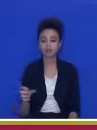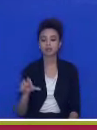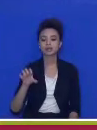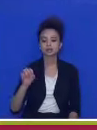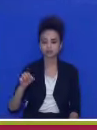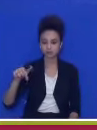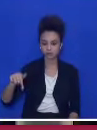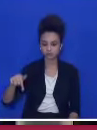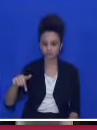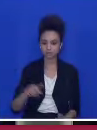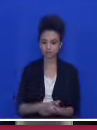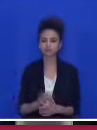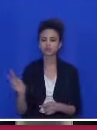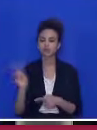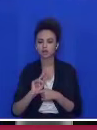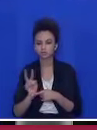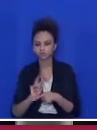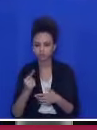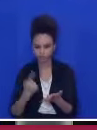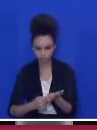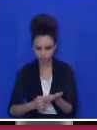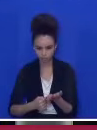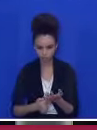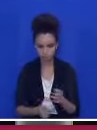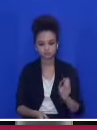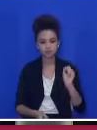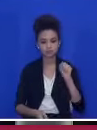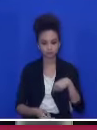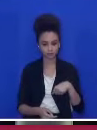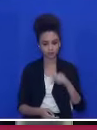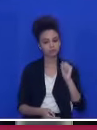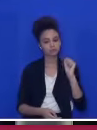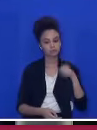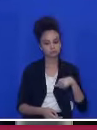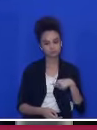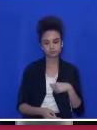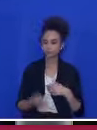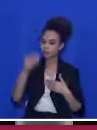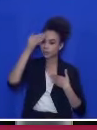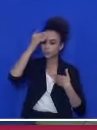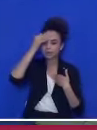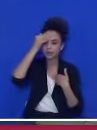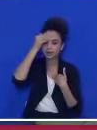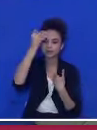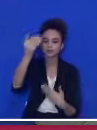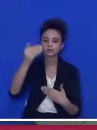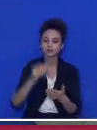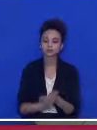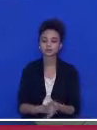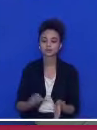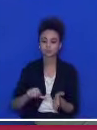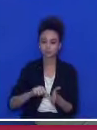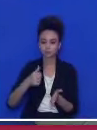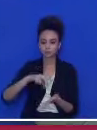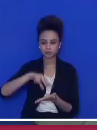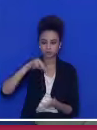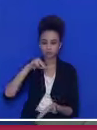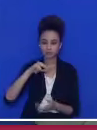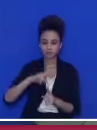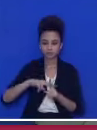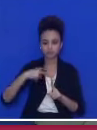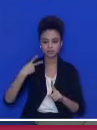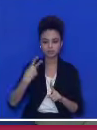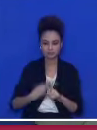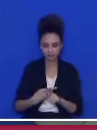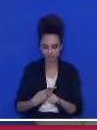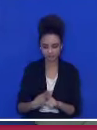e 07. Auditores, confirmam? Sim, confirmo. Sim, confirmo. Obrigado. Primeiro sorteio da dupla Sena